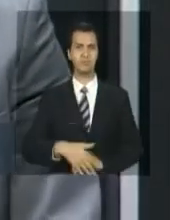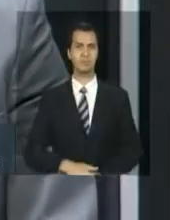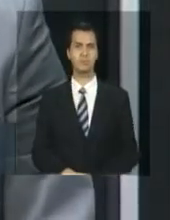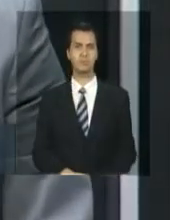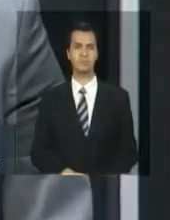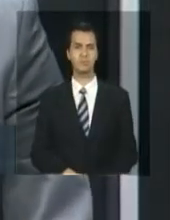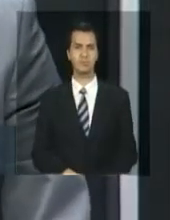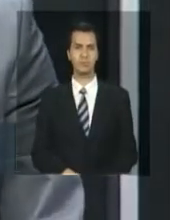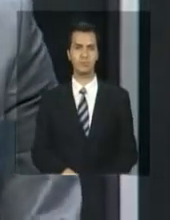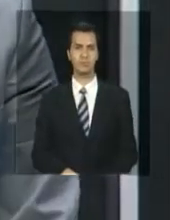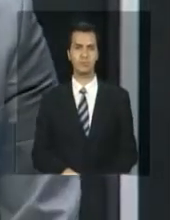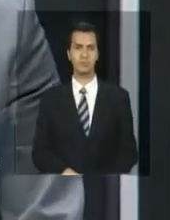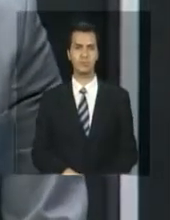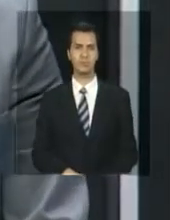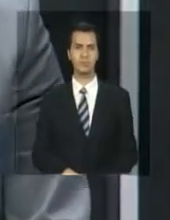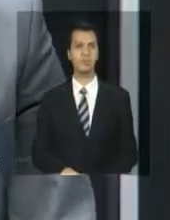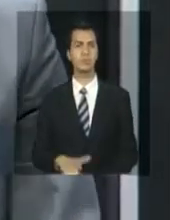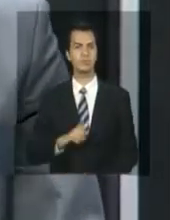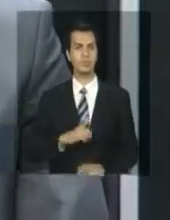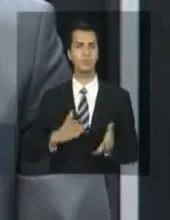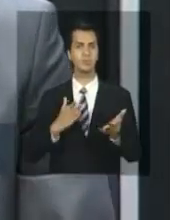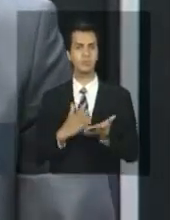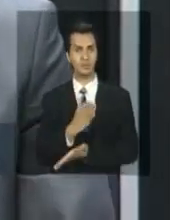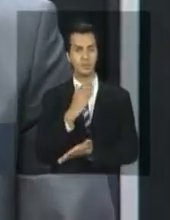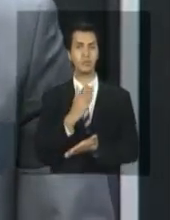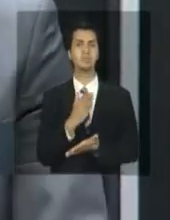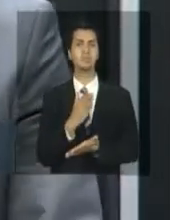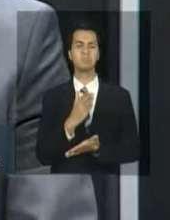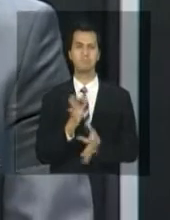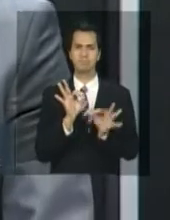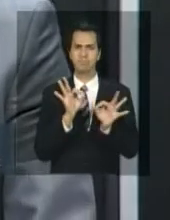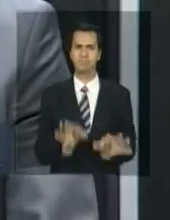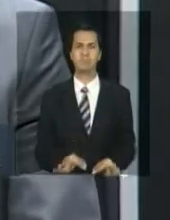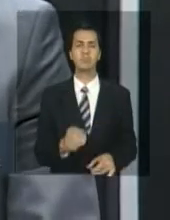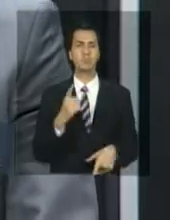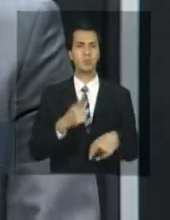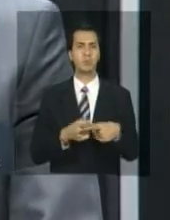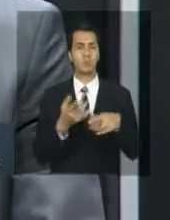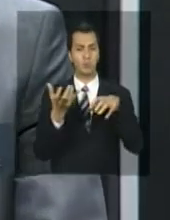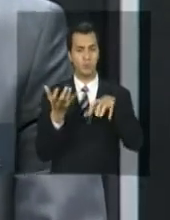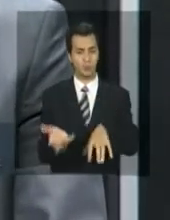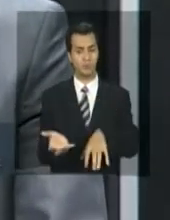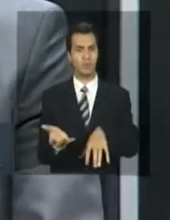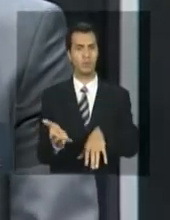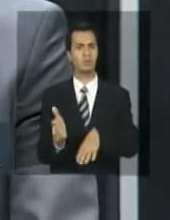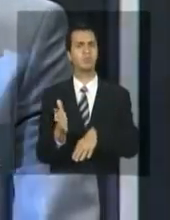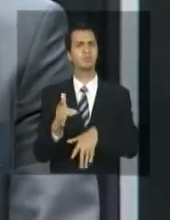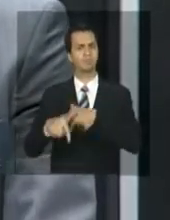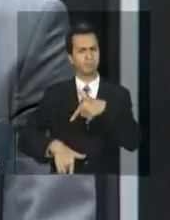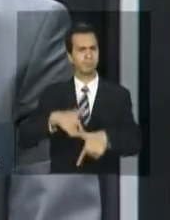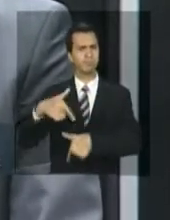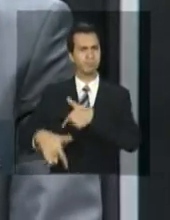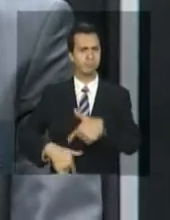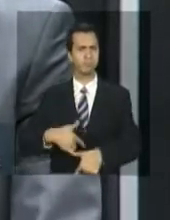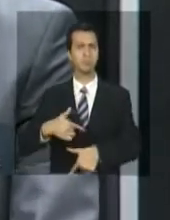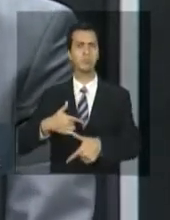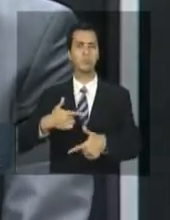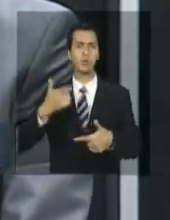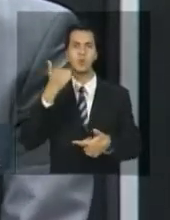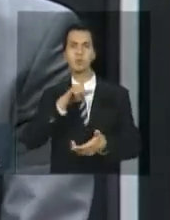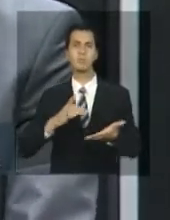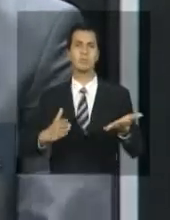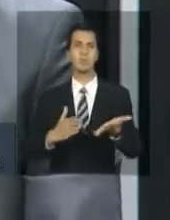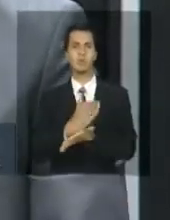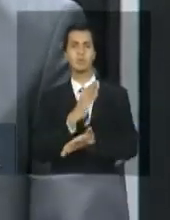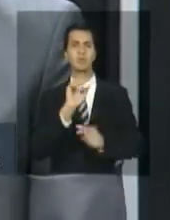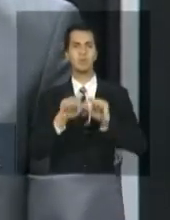Aprovado com serenidade, graças ao empenho do Congresso Nacional, o Programa Nacional